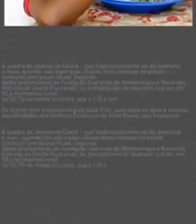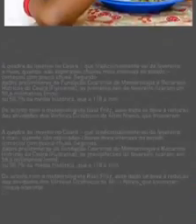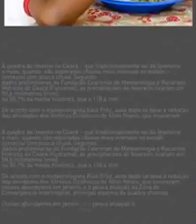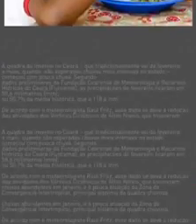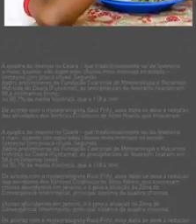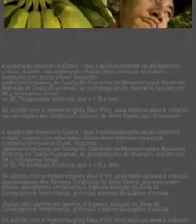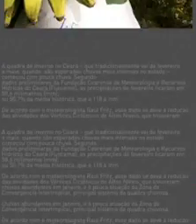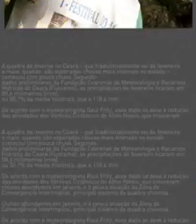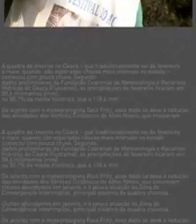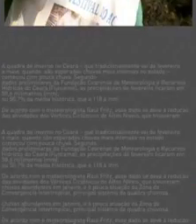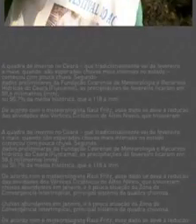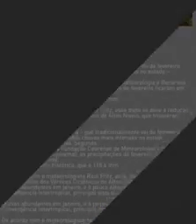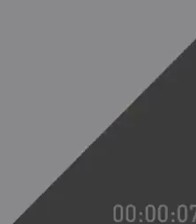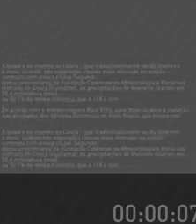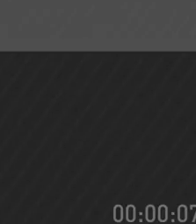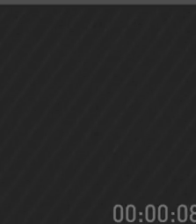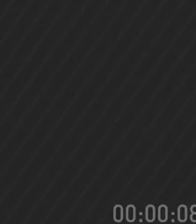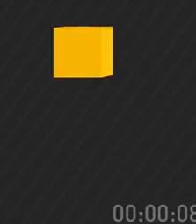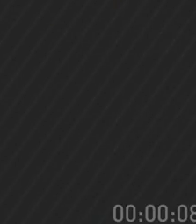o